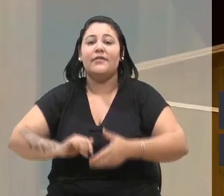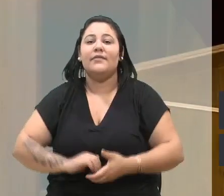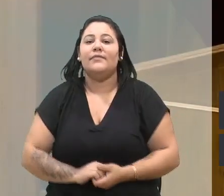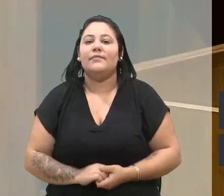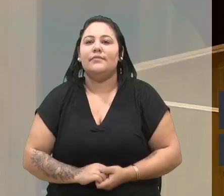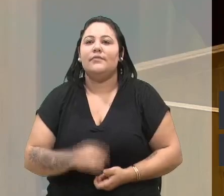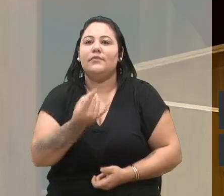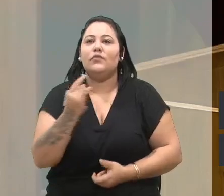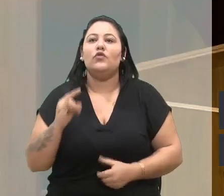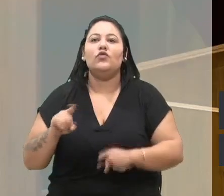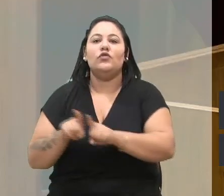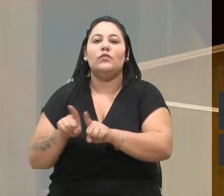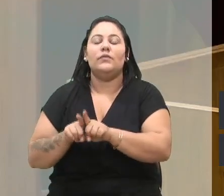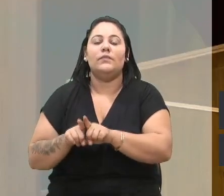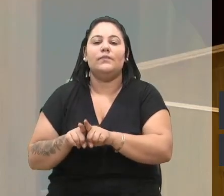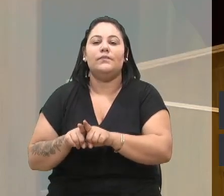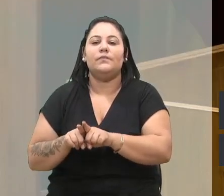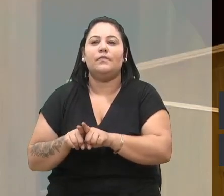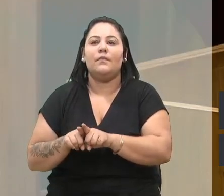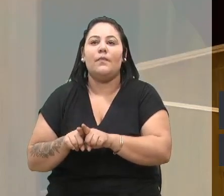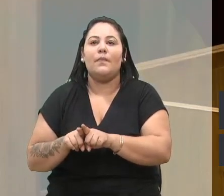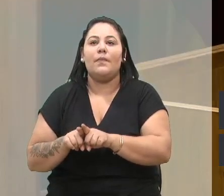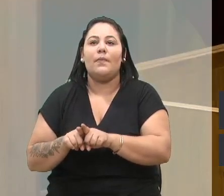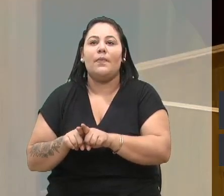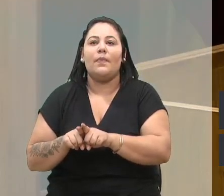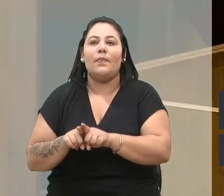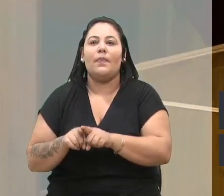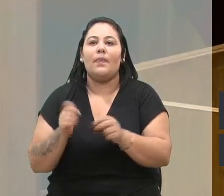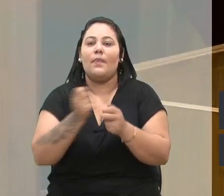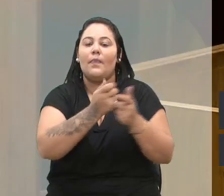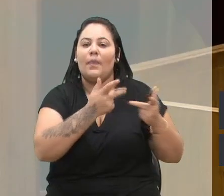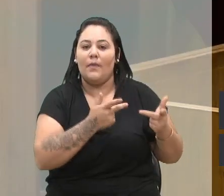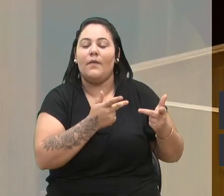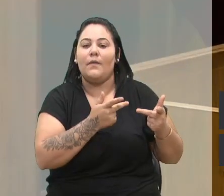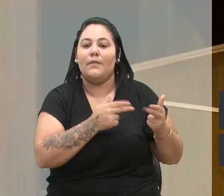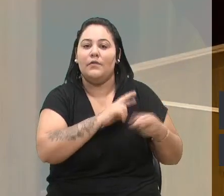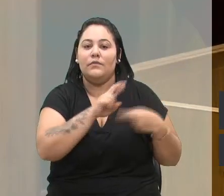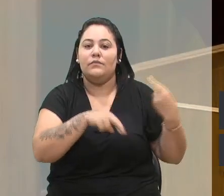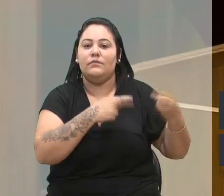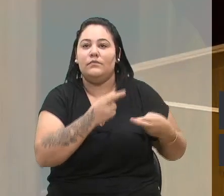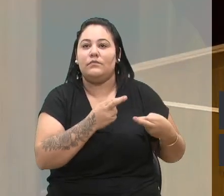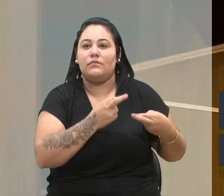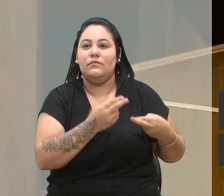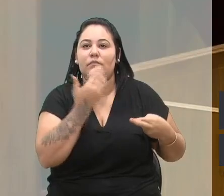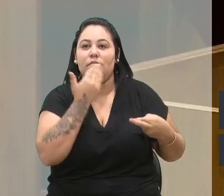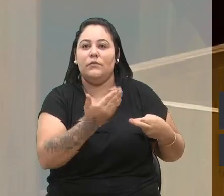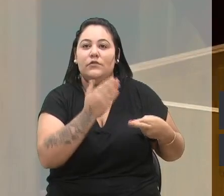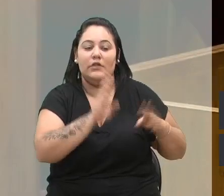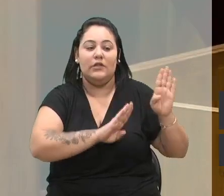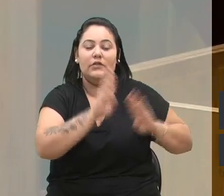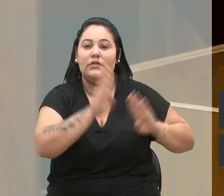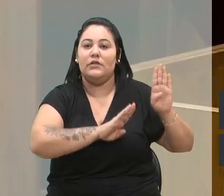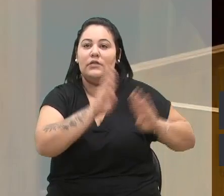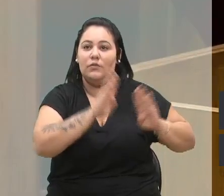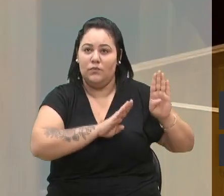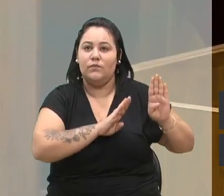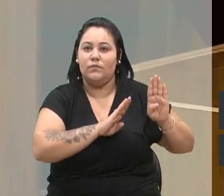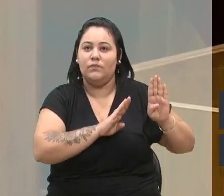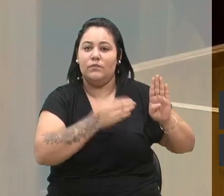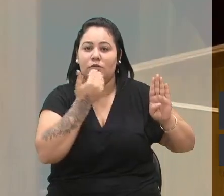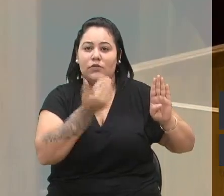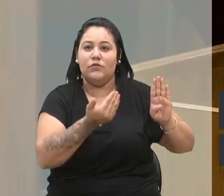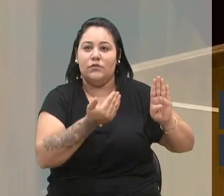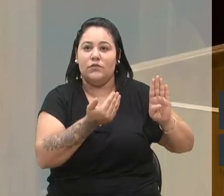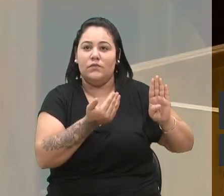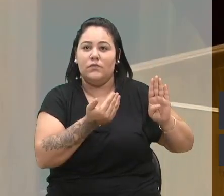último, essa questão da suspeita de problemas nas licitações da prefeitura é um assunto muito sério. Eu gostaria de